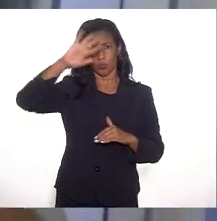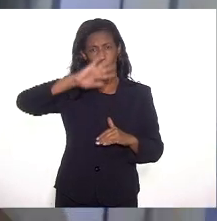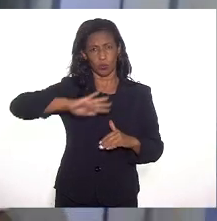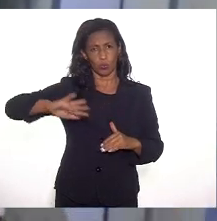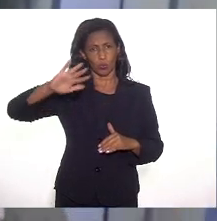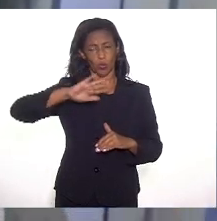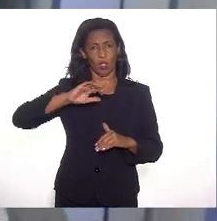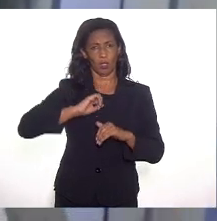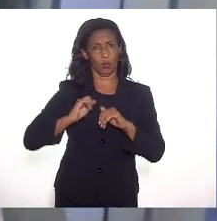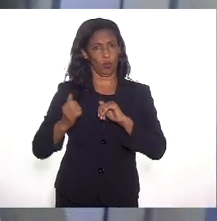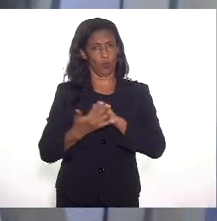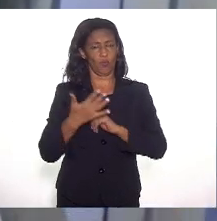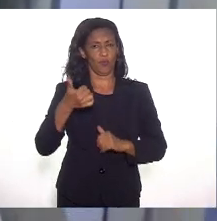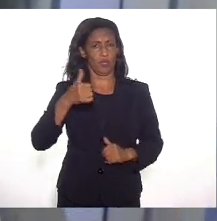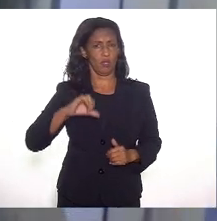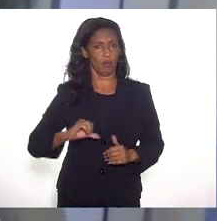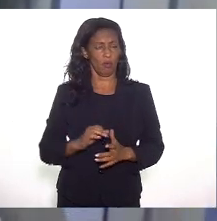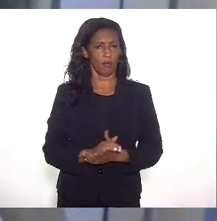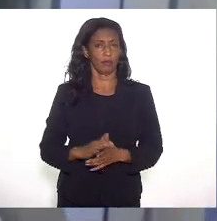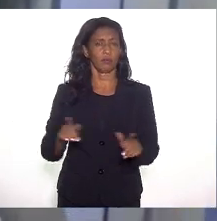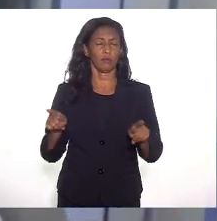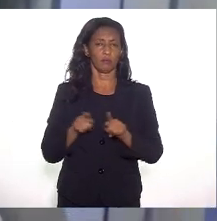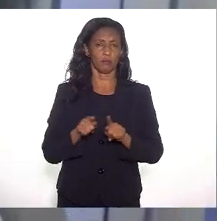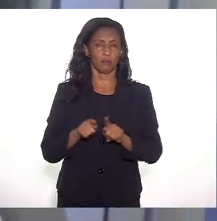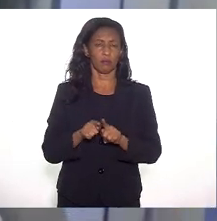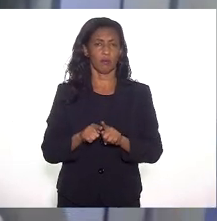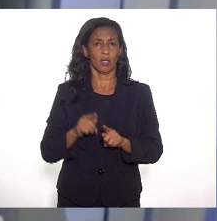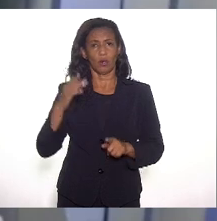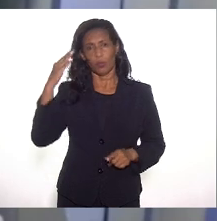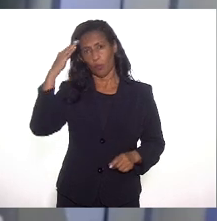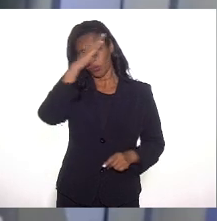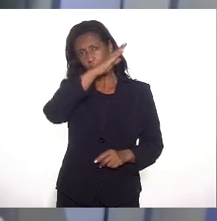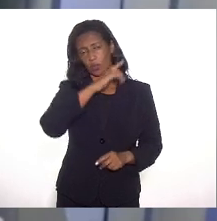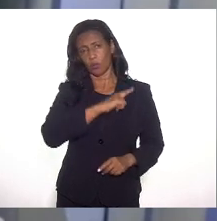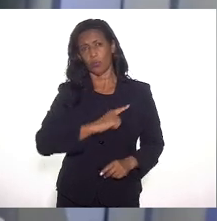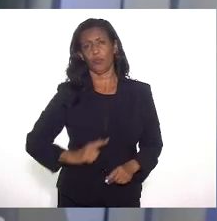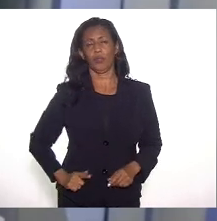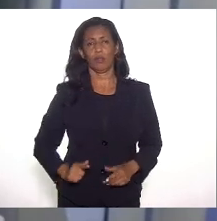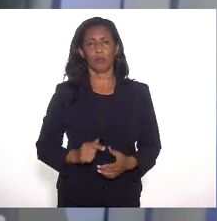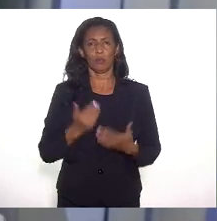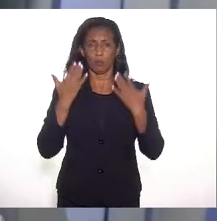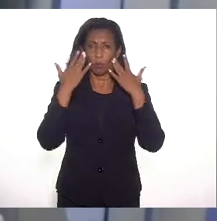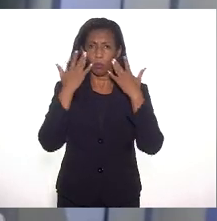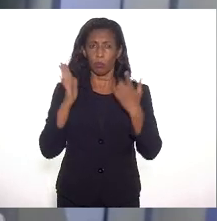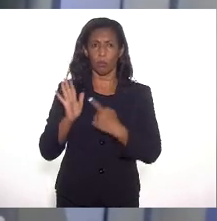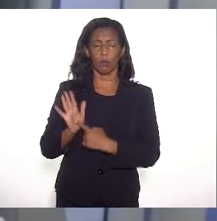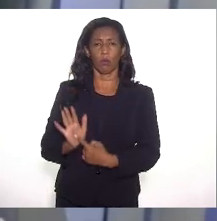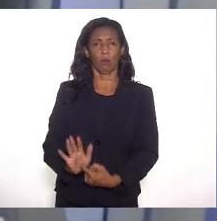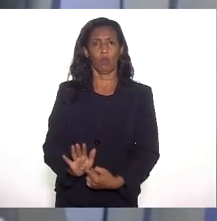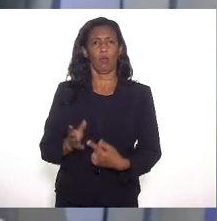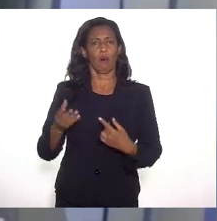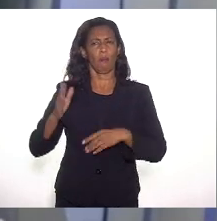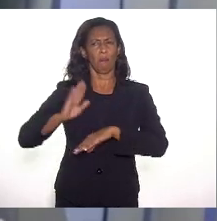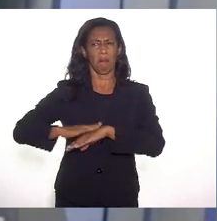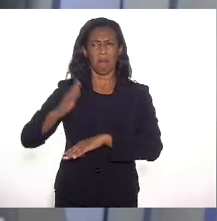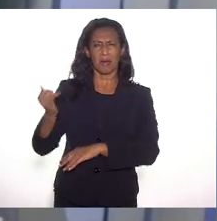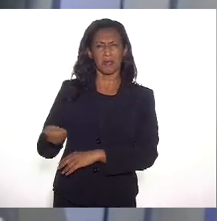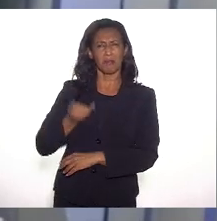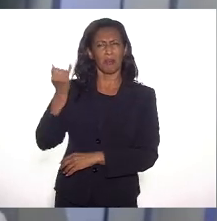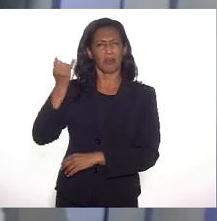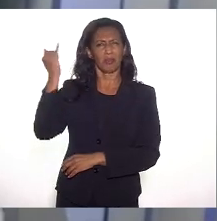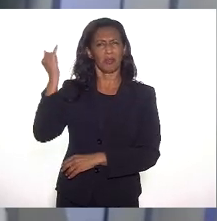à Covid-19. Além disso, o governo Bolsonaro demonstrou dar